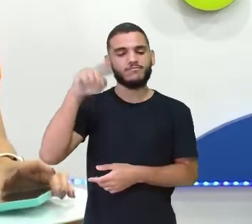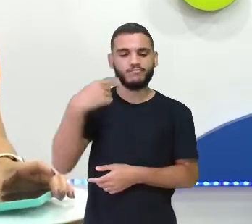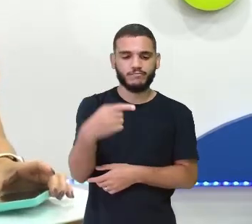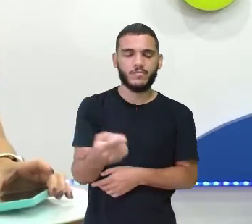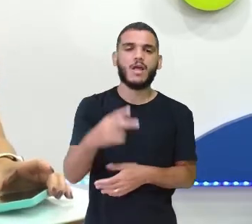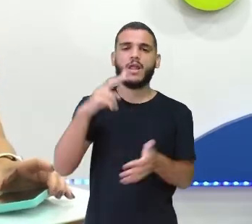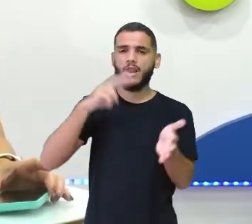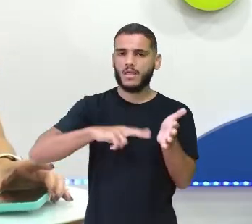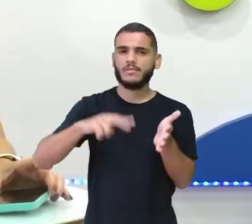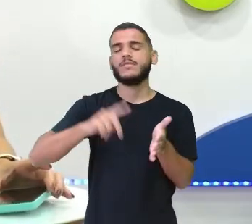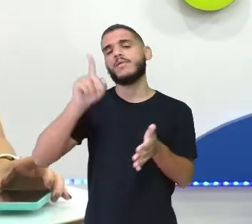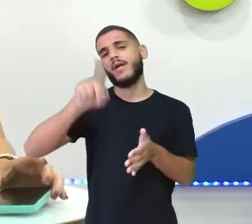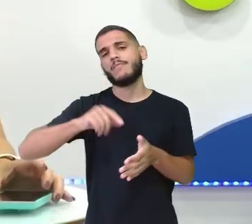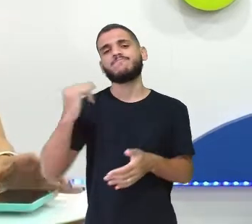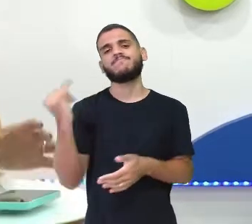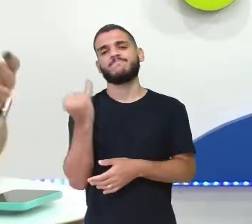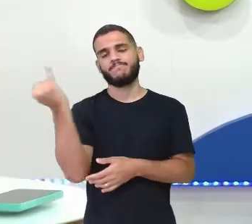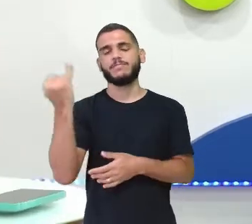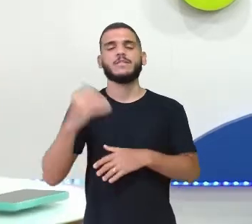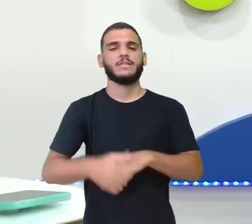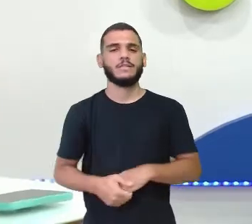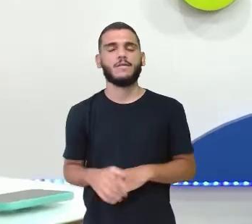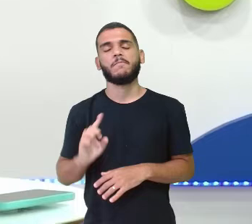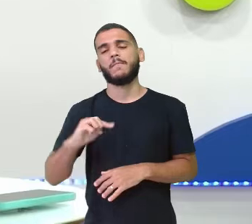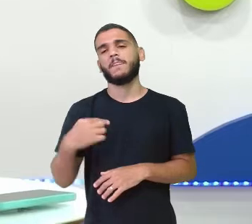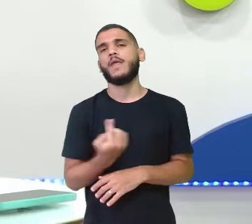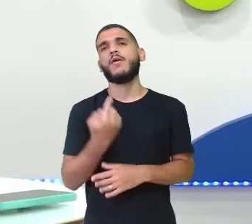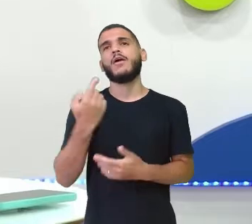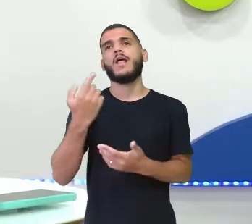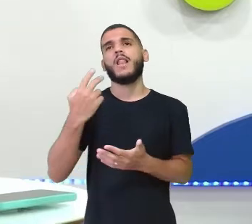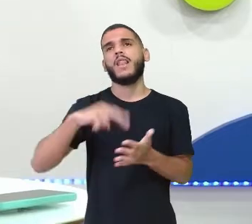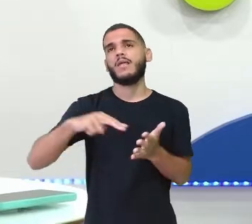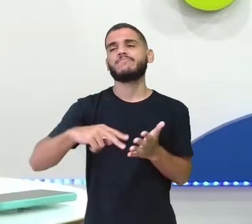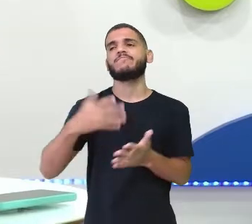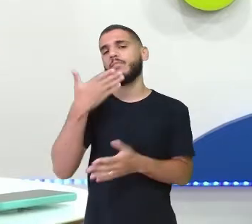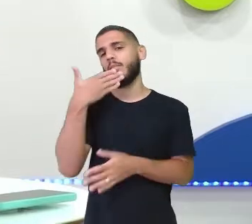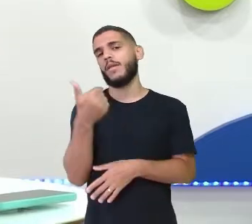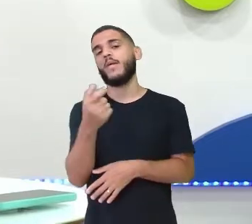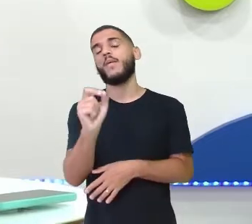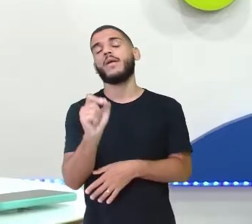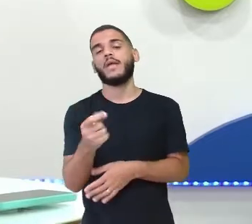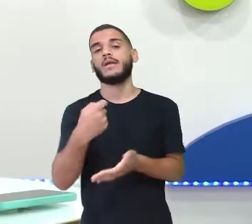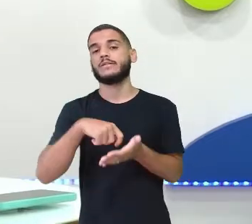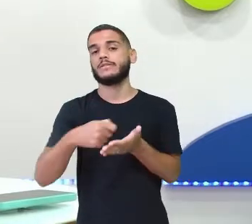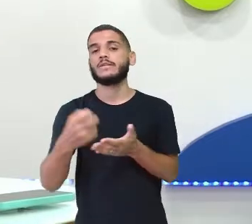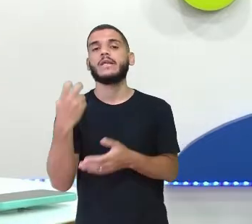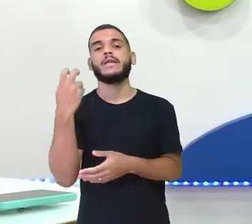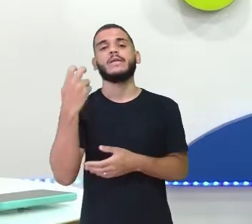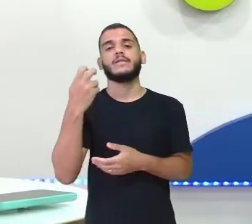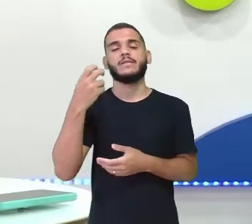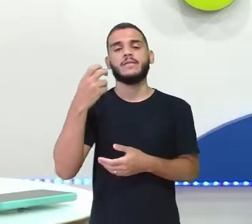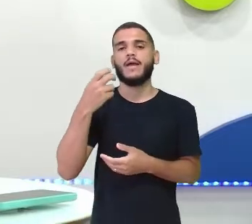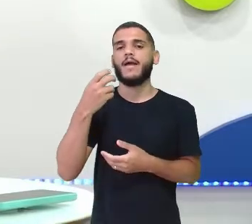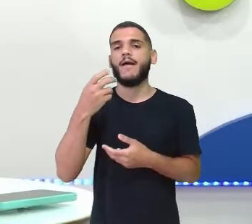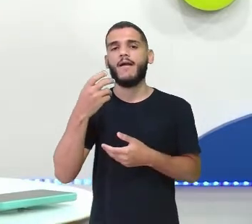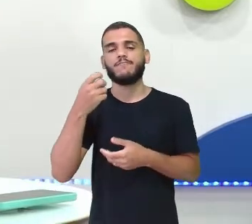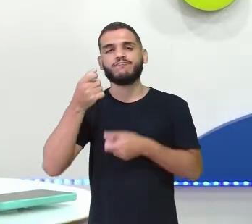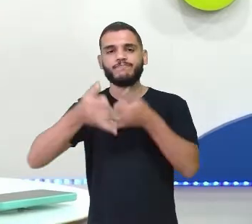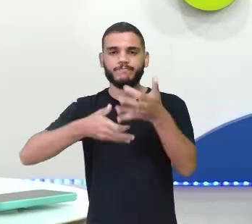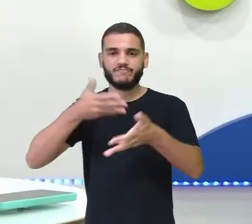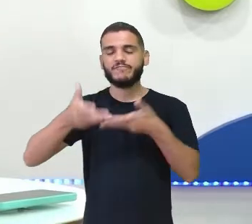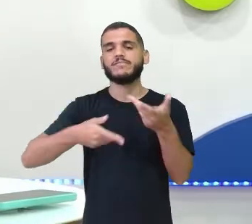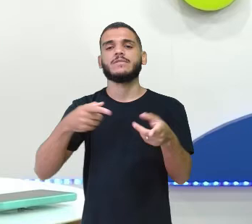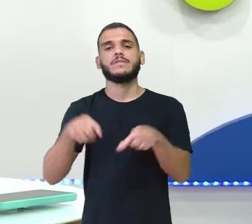leitura, porque é muito importante. Quando a gente lê, né, a gente vai melhorar a escrita, a oralidade, sem